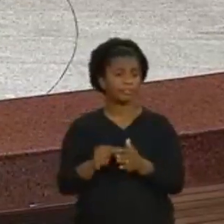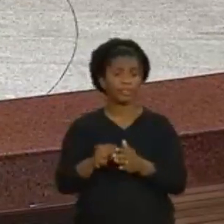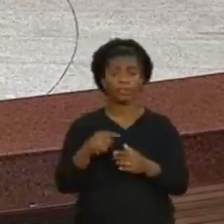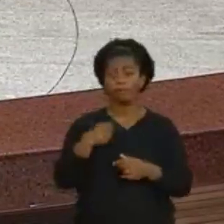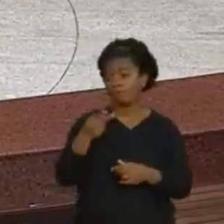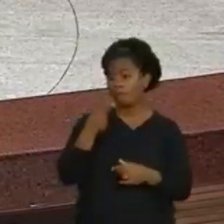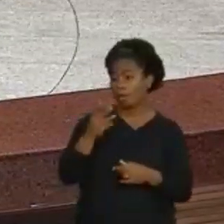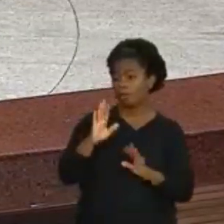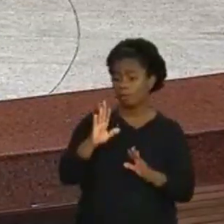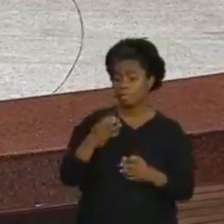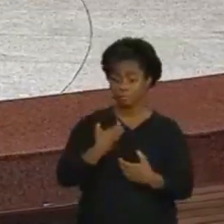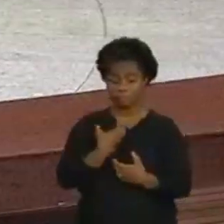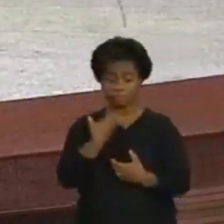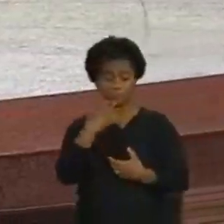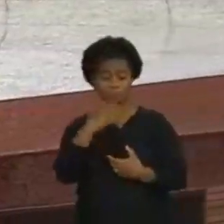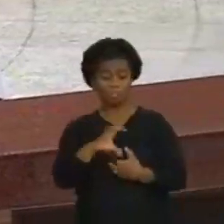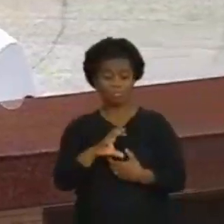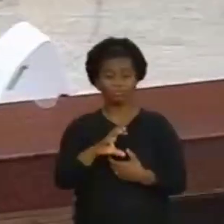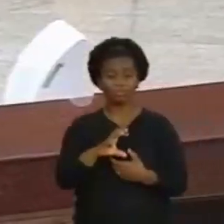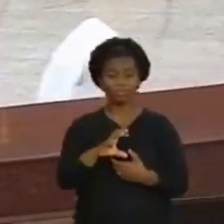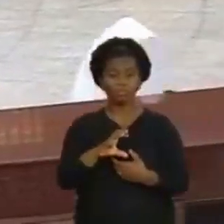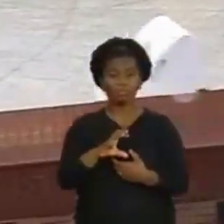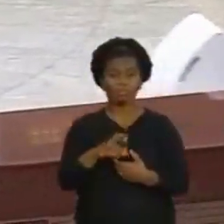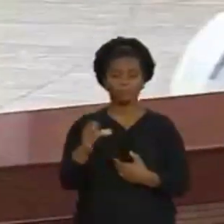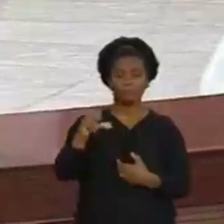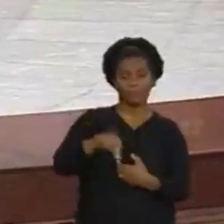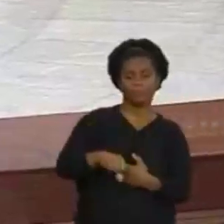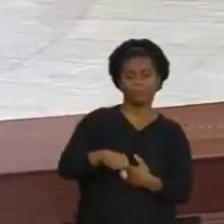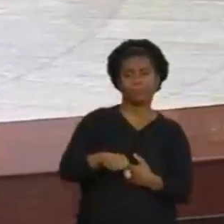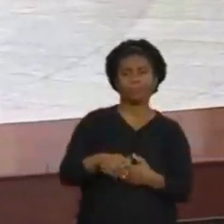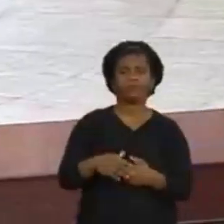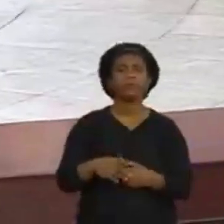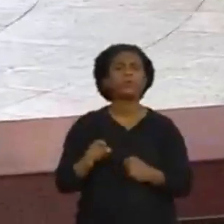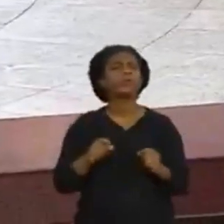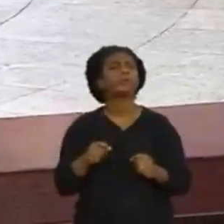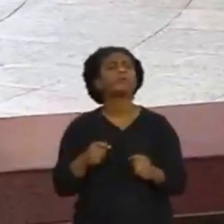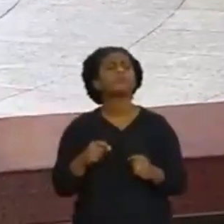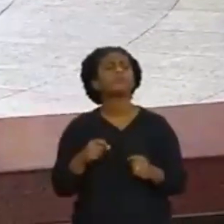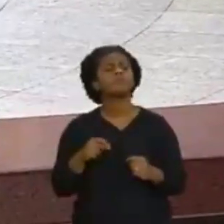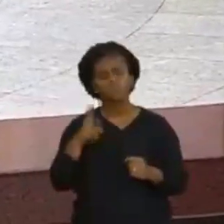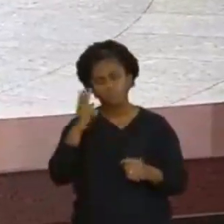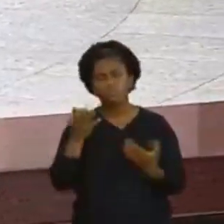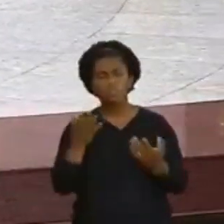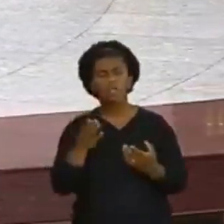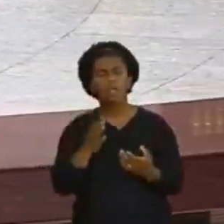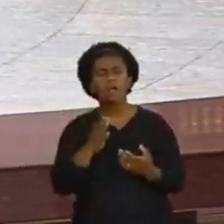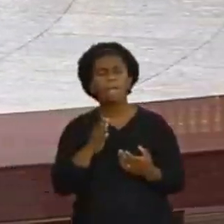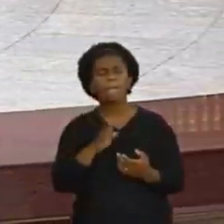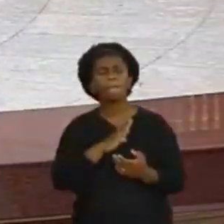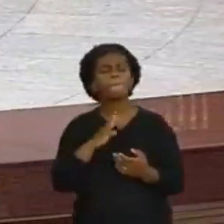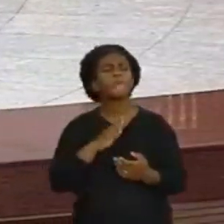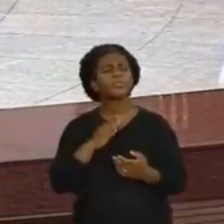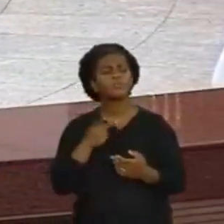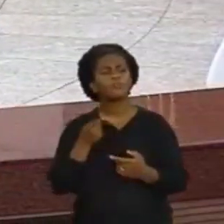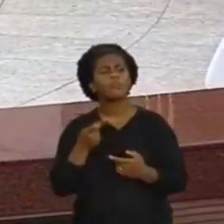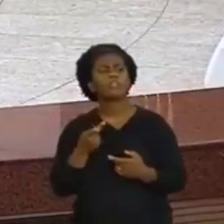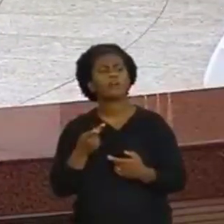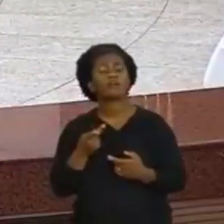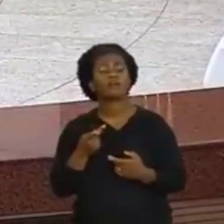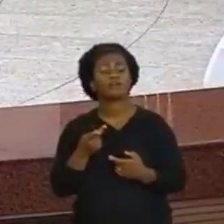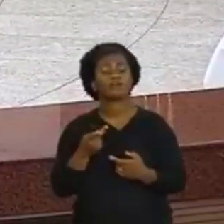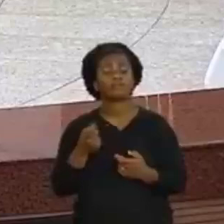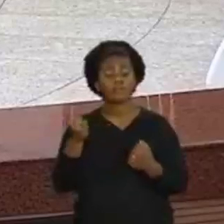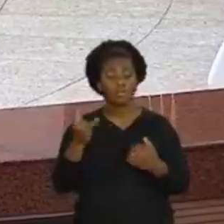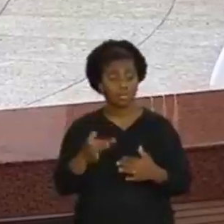O que, que o senhor quer dizer com isso? Eu quero dizer o seguinte, que tem gente aqui que honra mais o time de futebol dela do que a